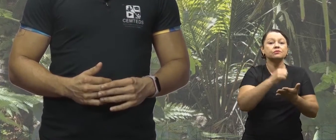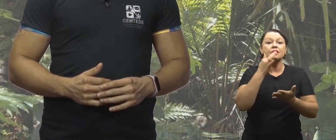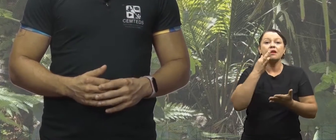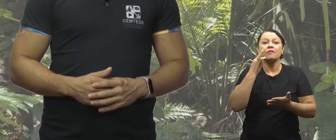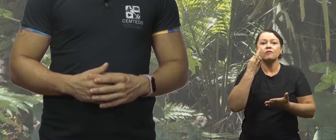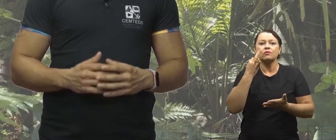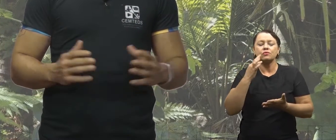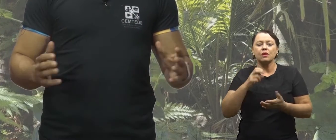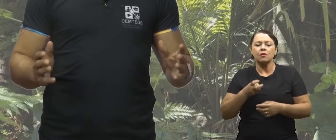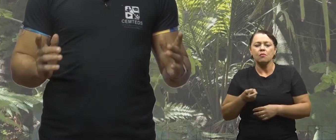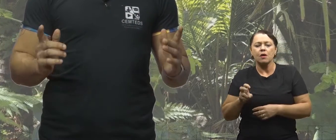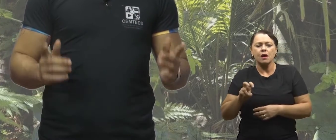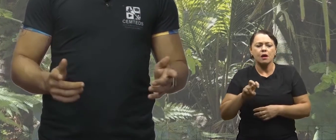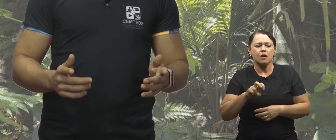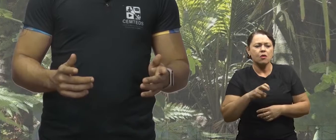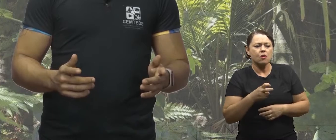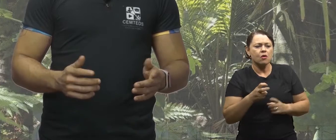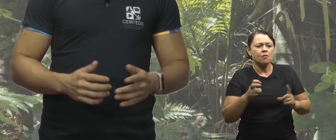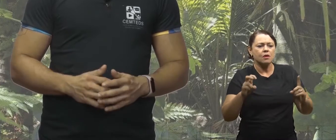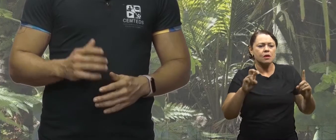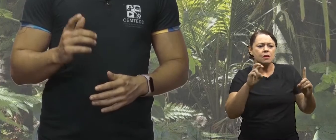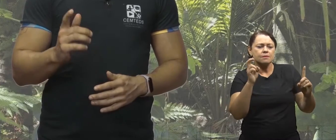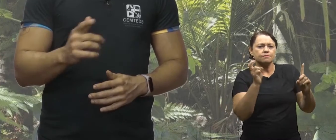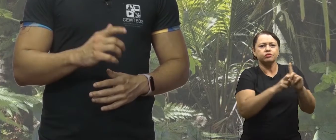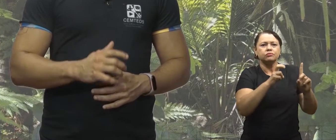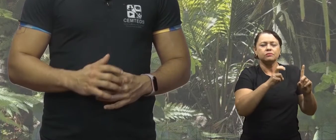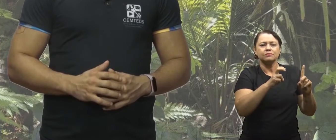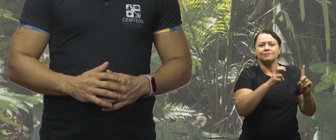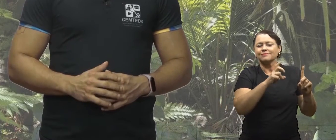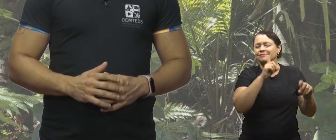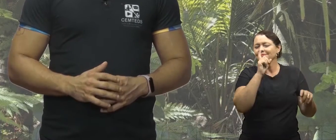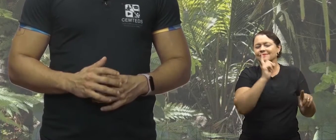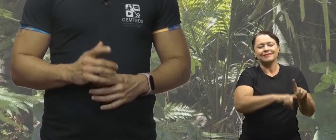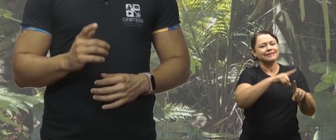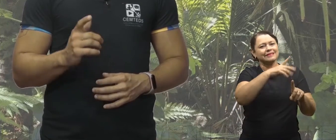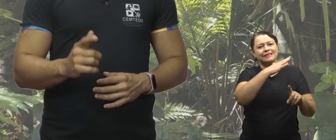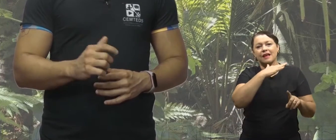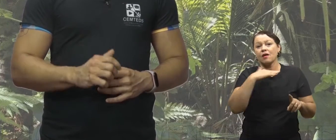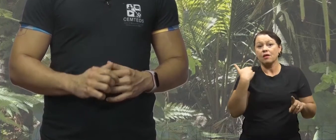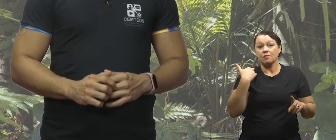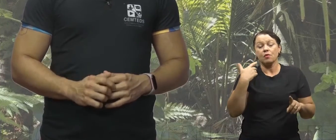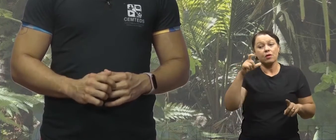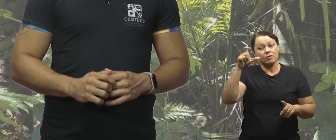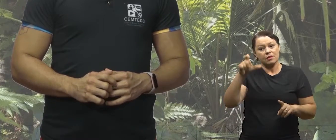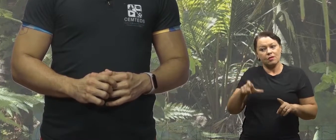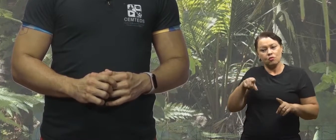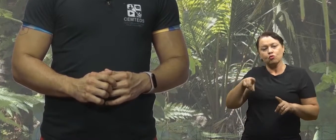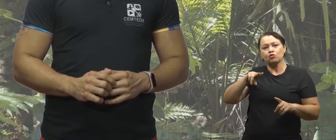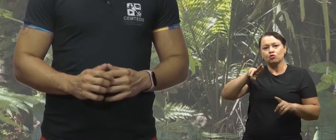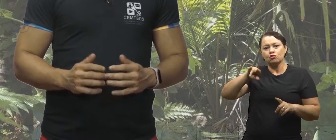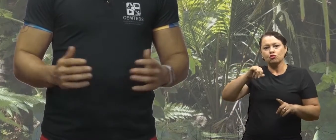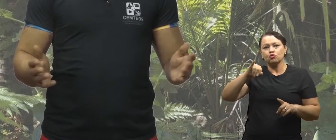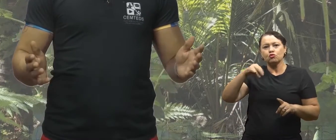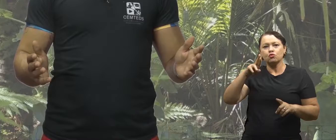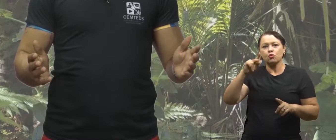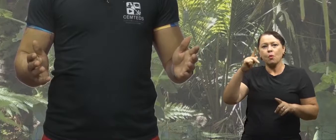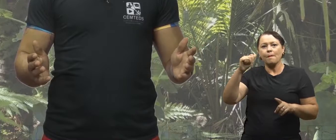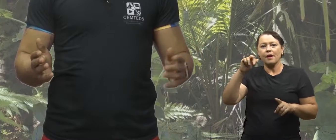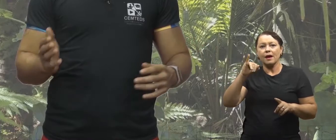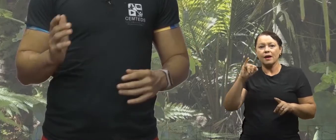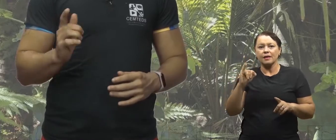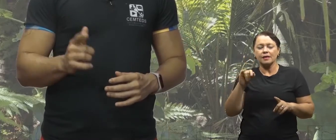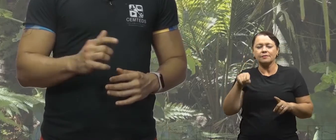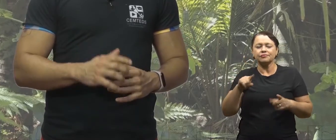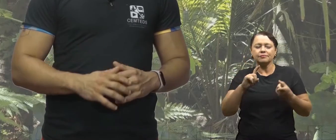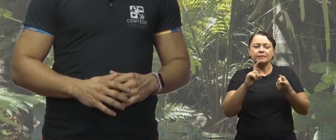o menino, matando-o na hora. Dizem que isso foi a vingança de Jurupari. A triste